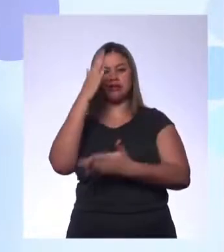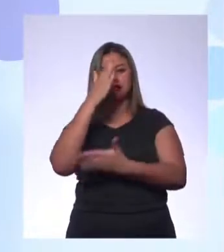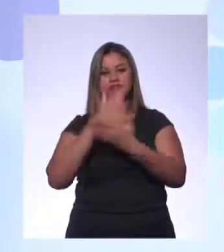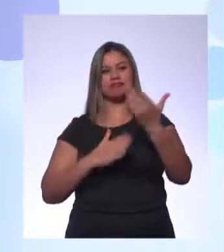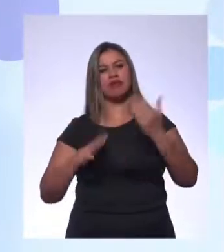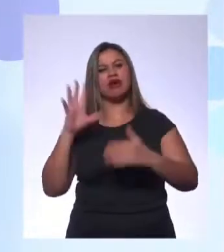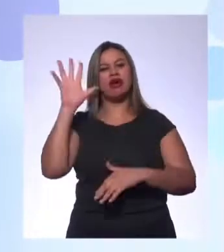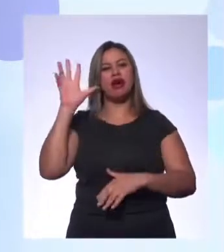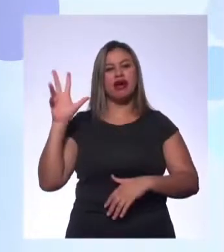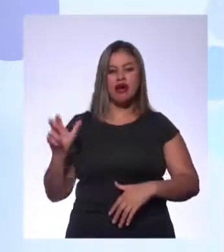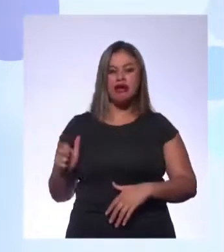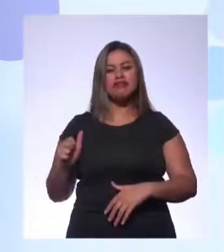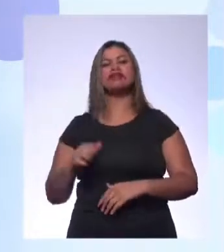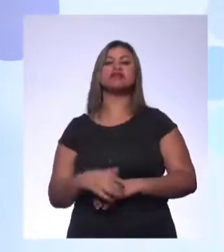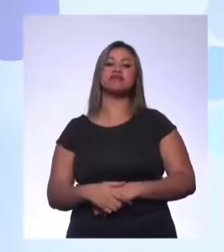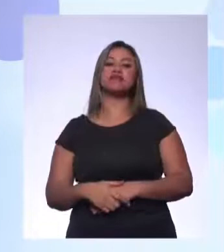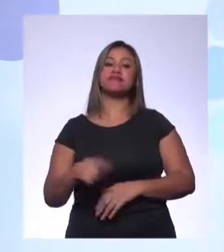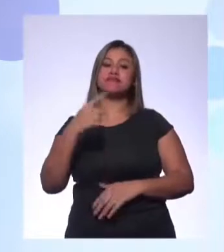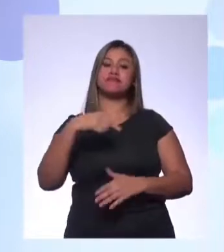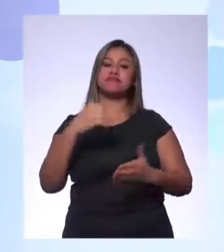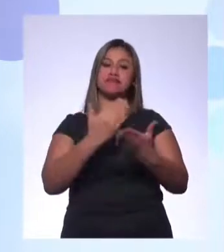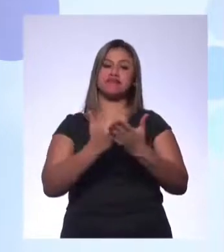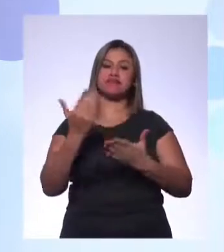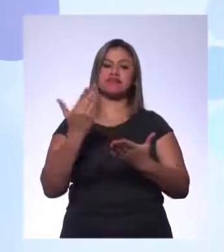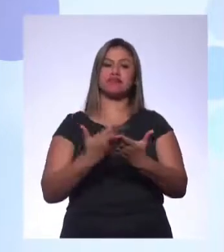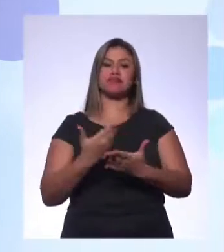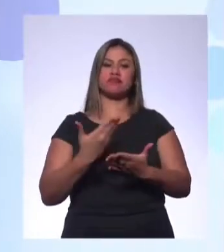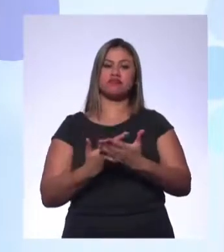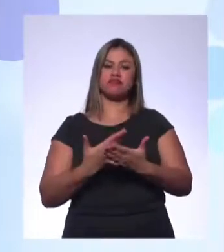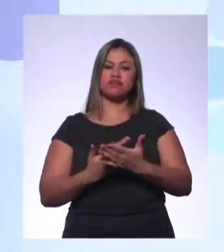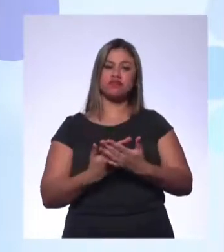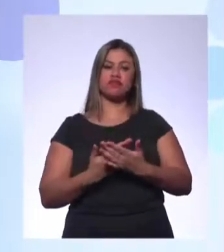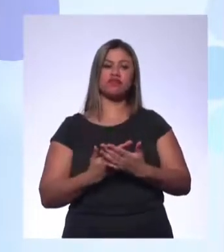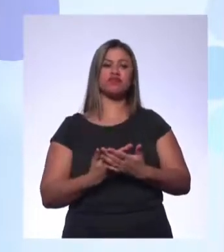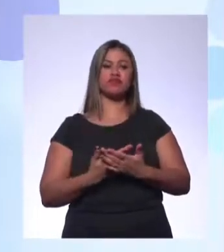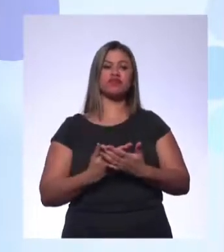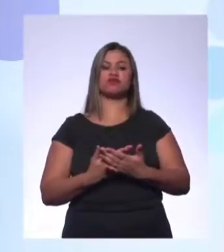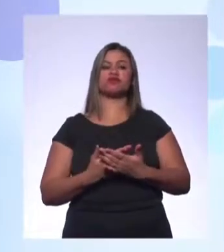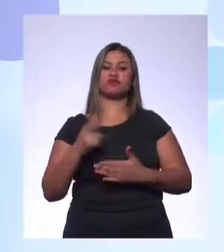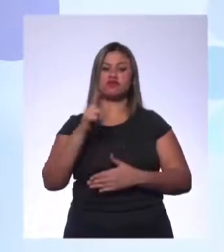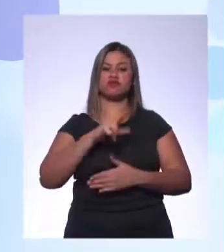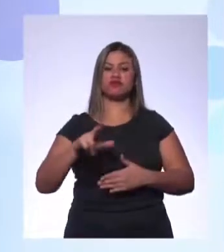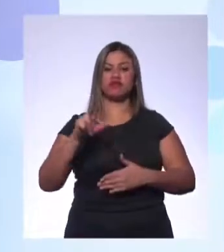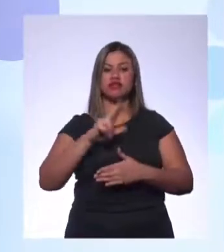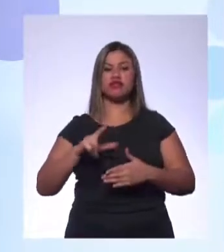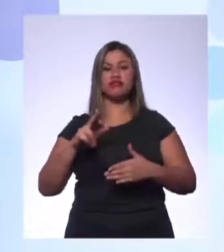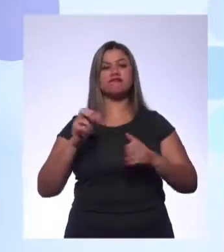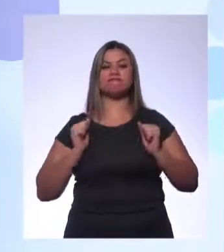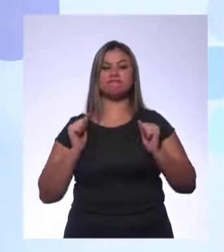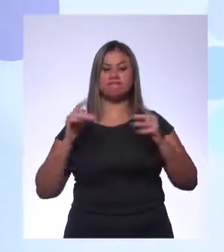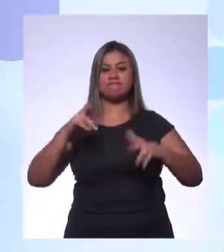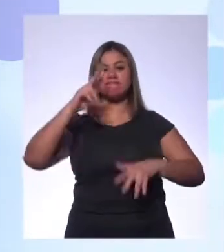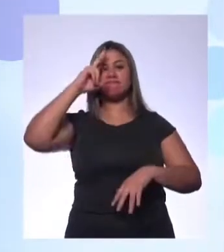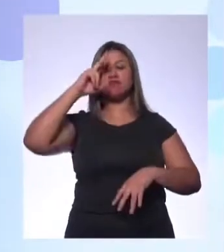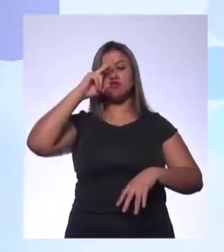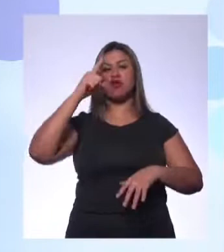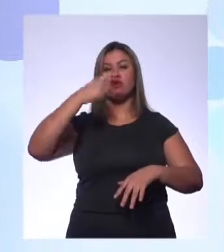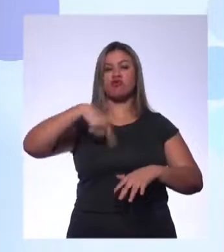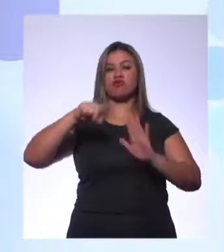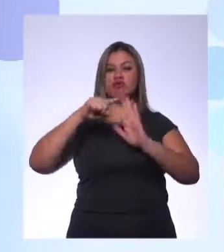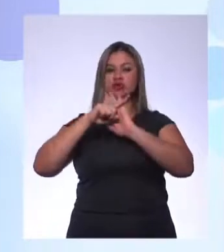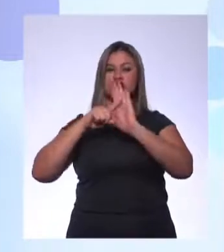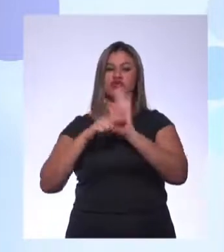partilha da África. Para a gente começar a nossa aula, utilizando a nossa atitude historiadora, nós vamos analisar